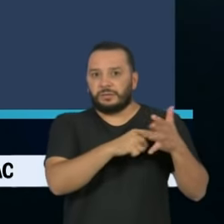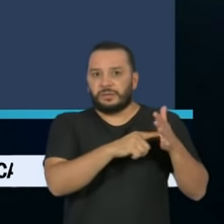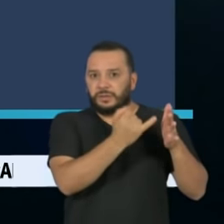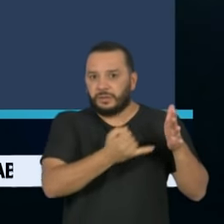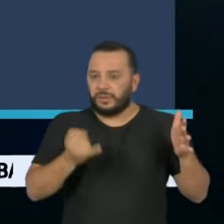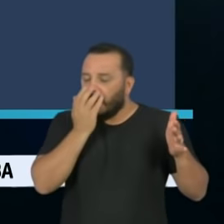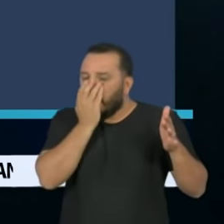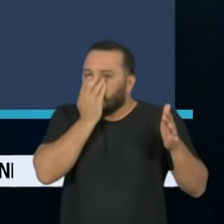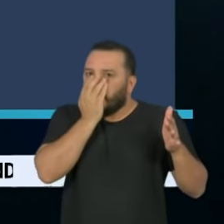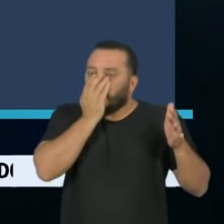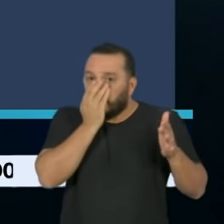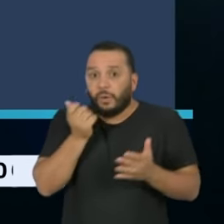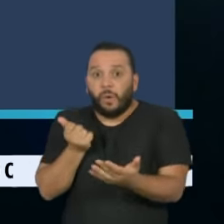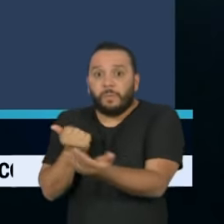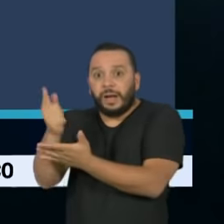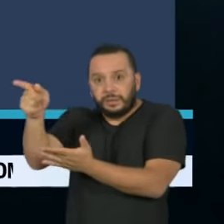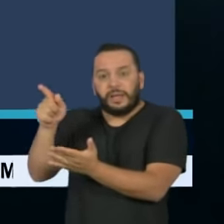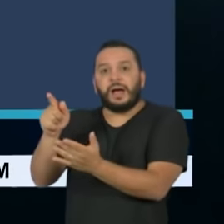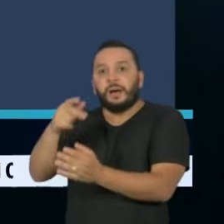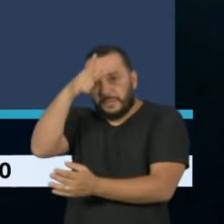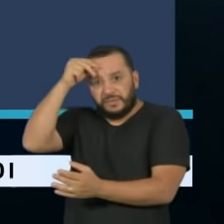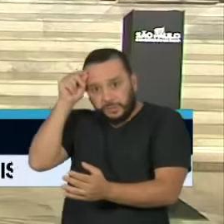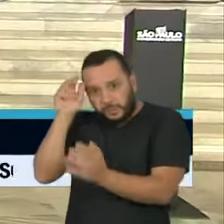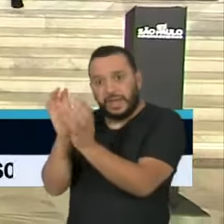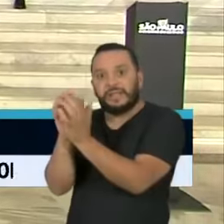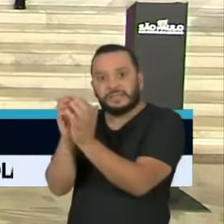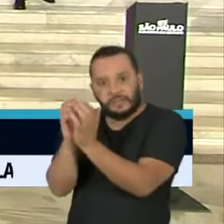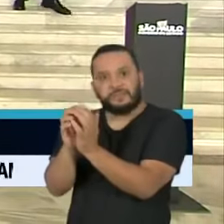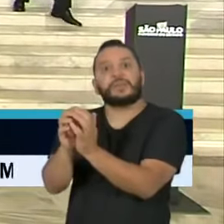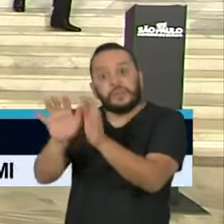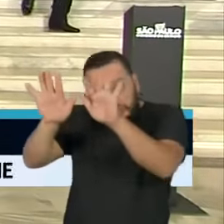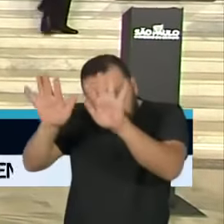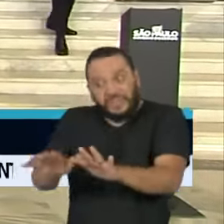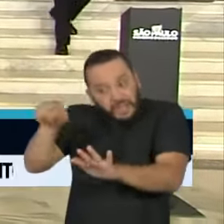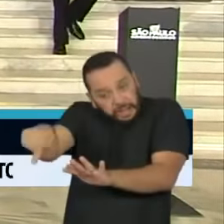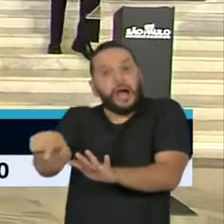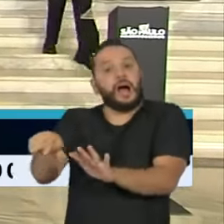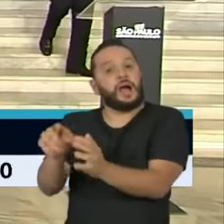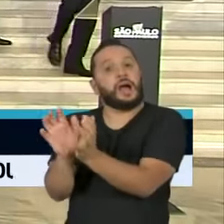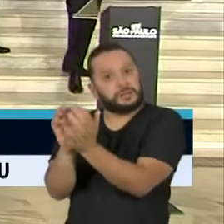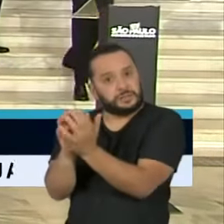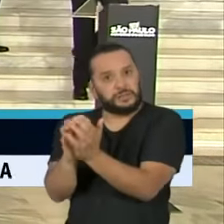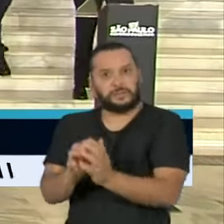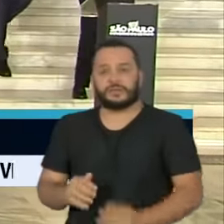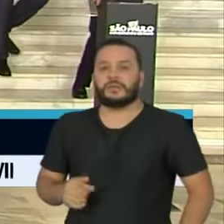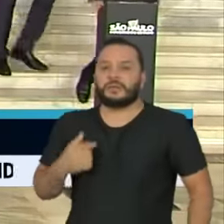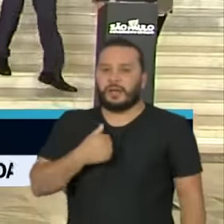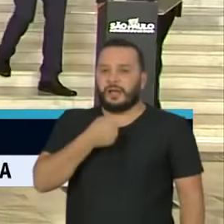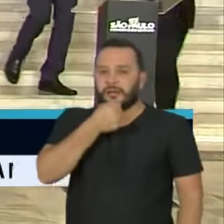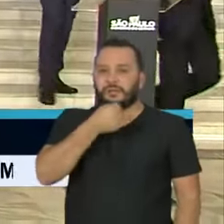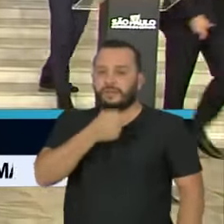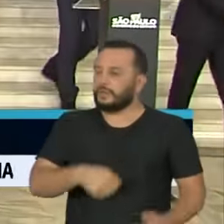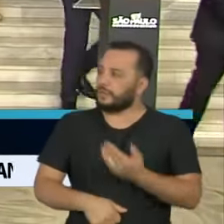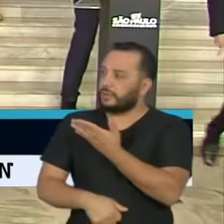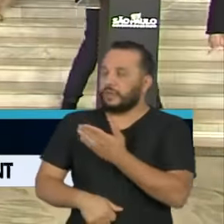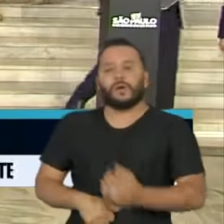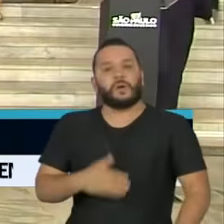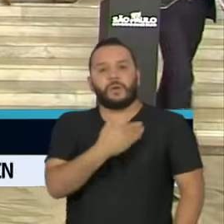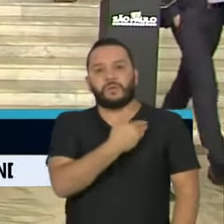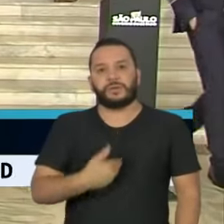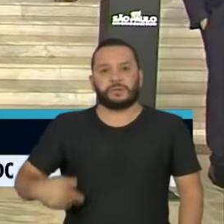pela Prefeitura do Recife permaneçam no município. Na entrevista que concede diariamente à imprensa, o governador de São